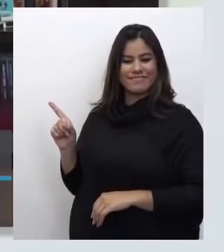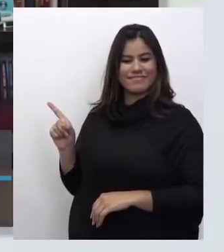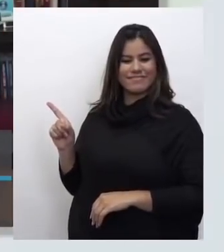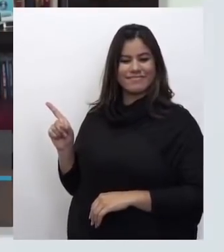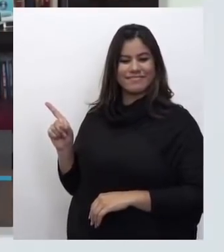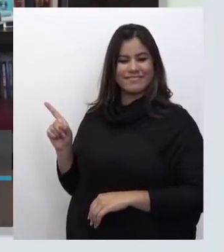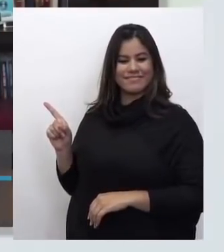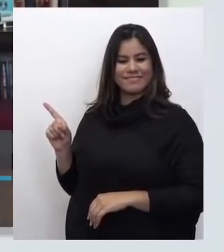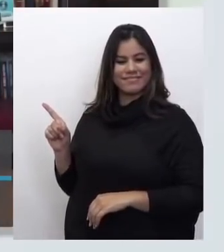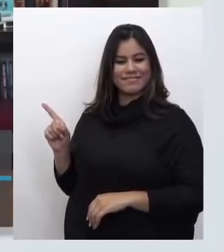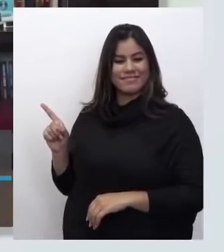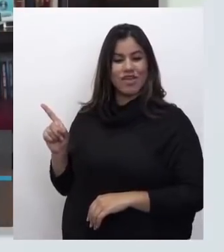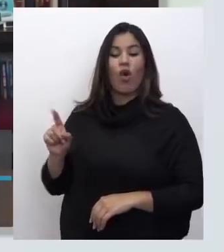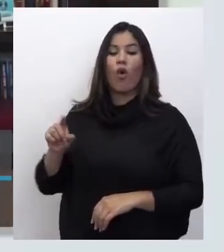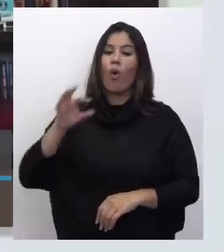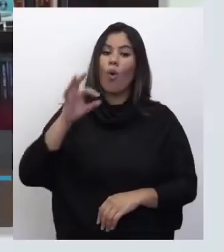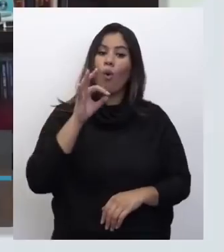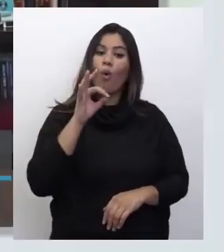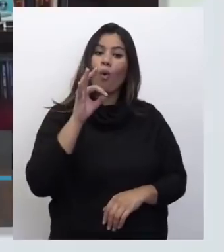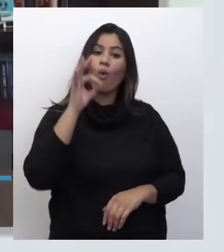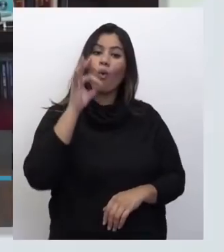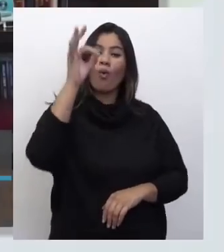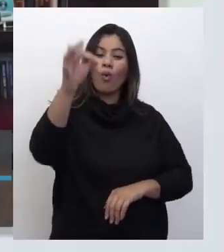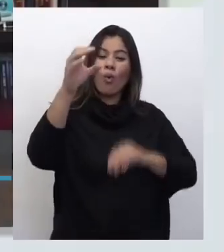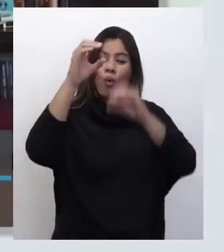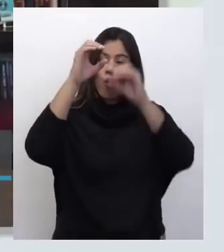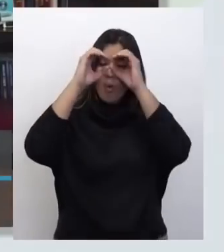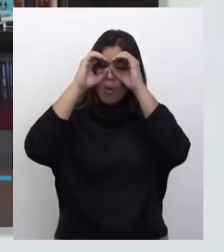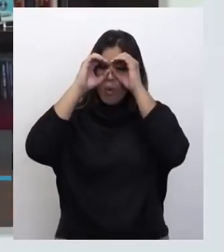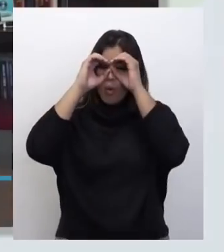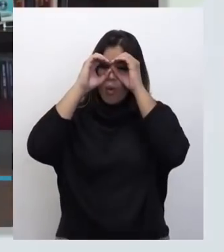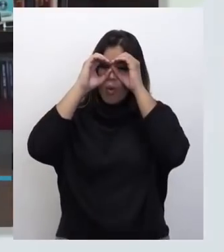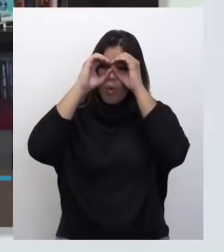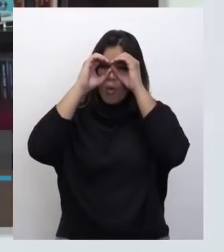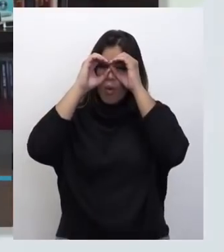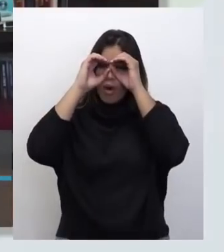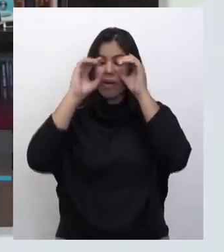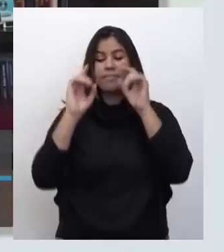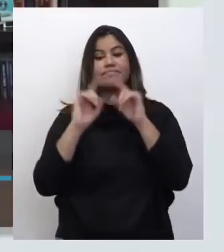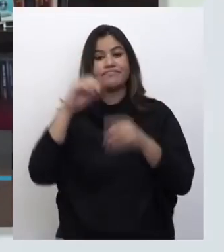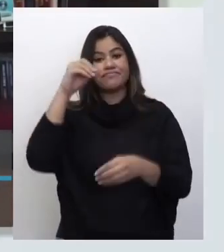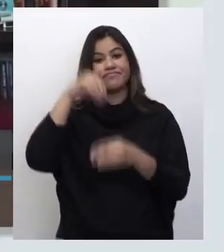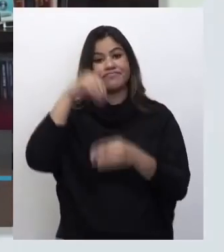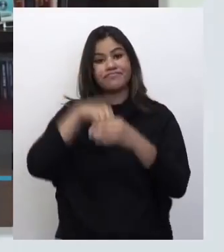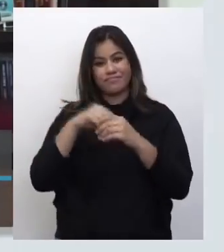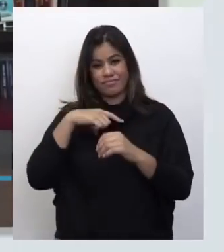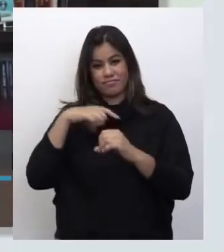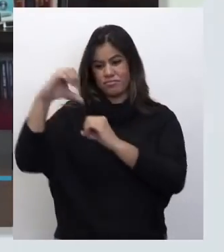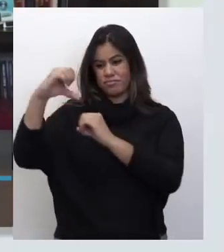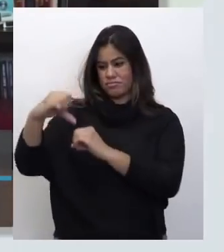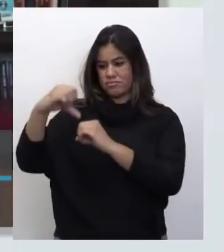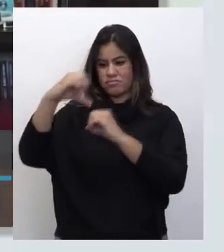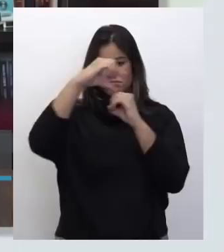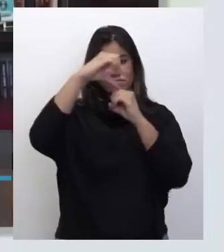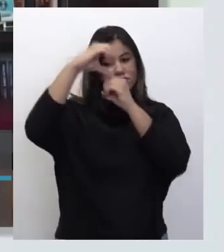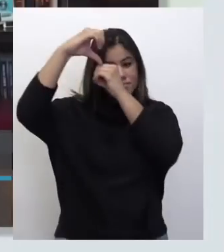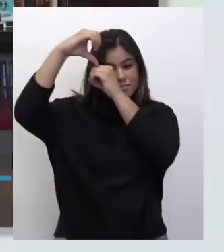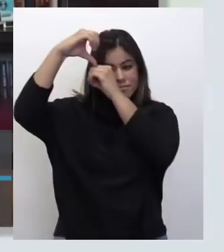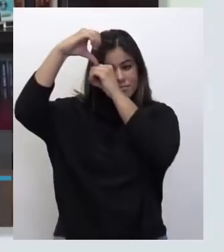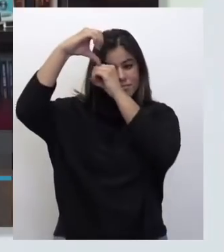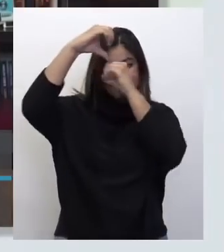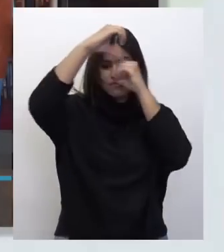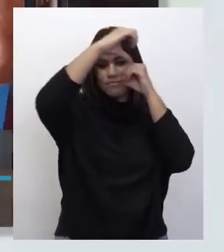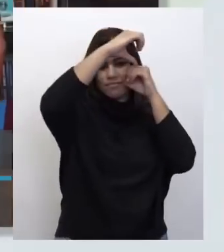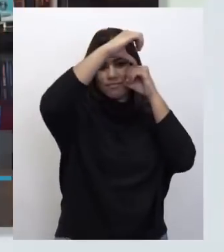o meu futuro. Só que aqui dentro o que eu coloquei foram 2 interrogações, porque por mais que eu faça